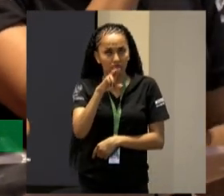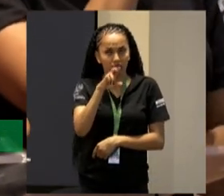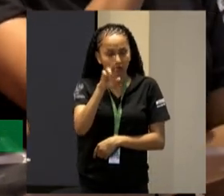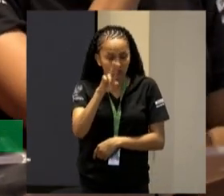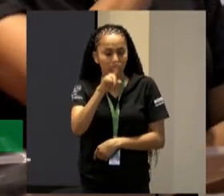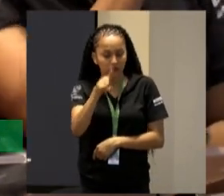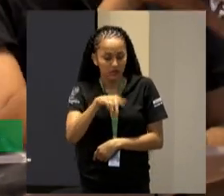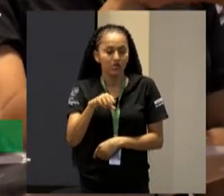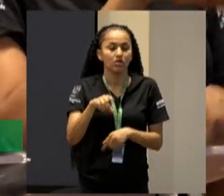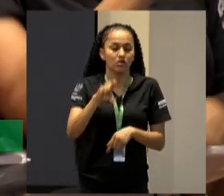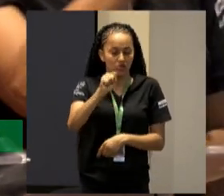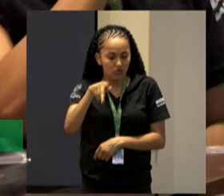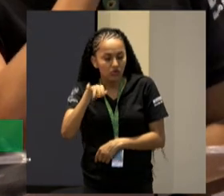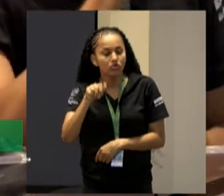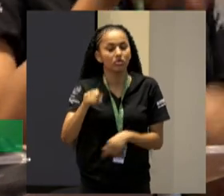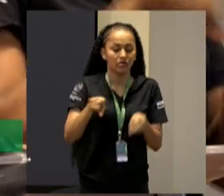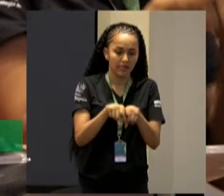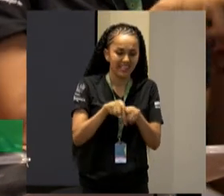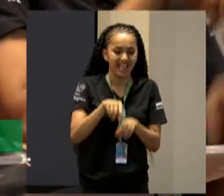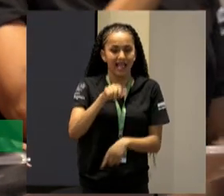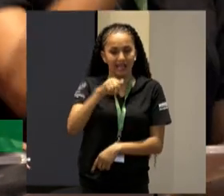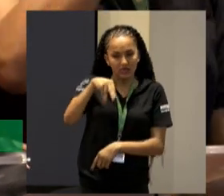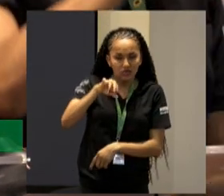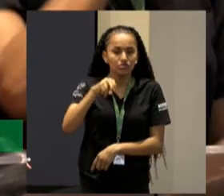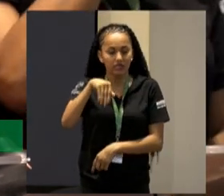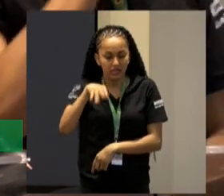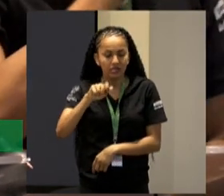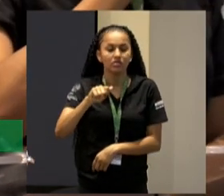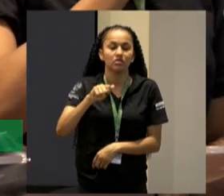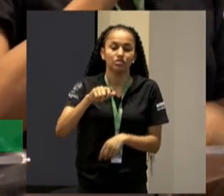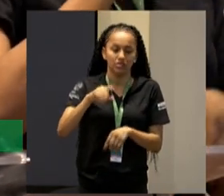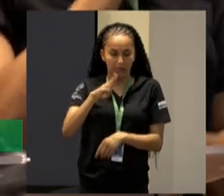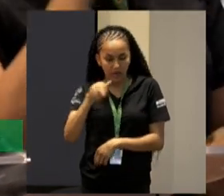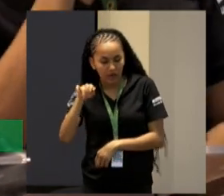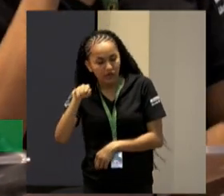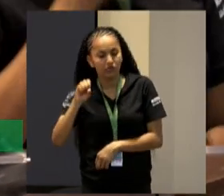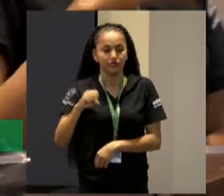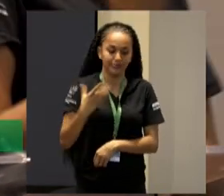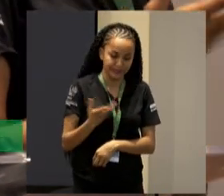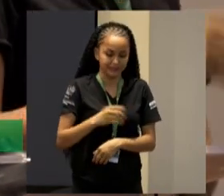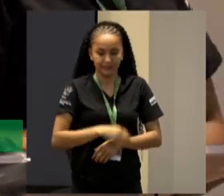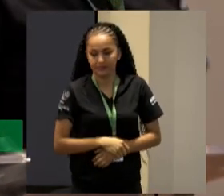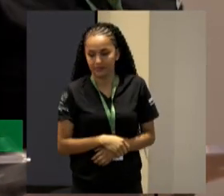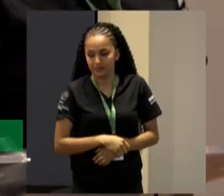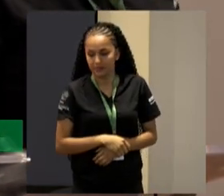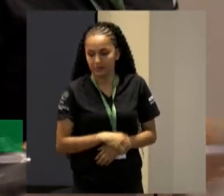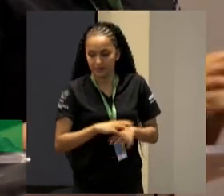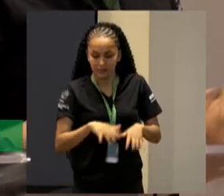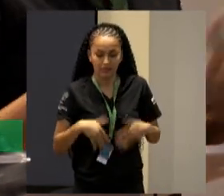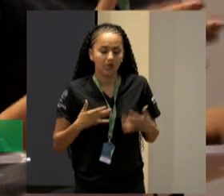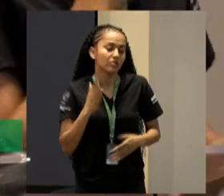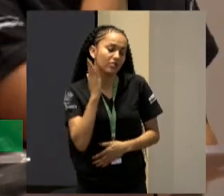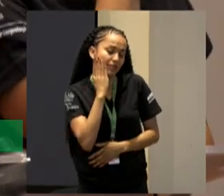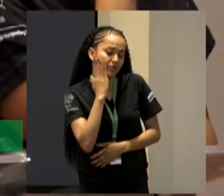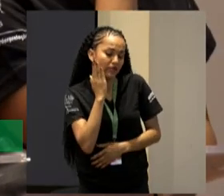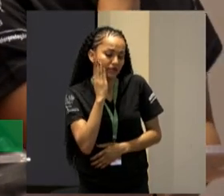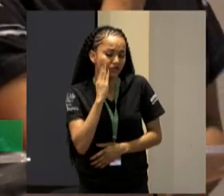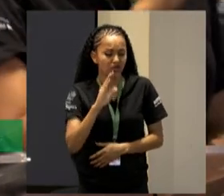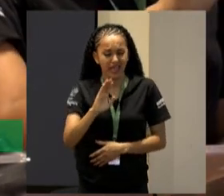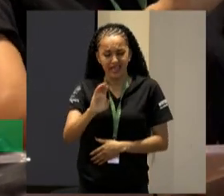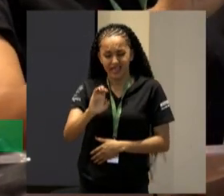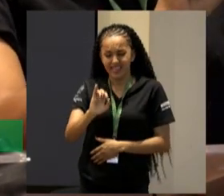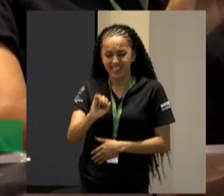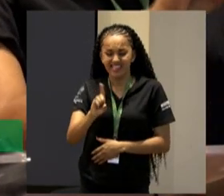De vez em quando, Márcio trazia o seu Oswaldo, um dos precursores do movimento negro de Florianópolis. Sabíamos de